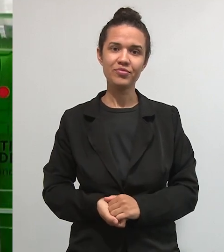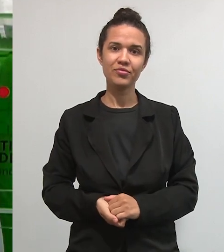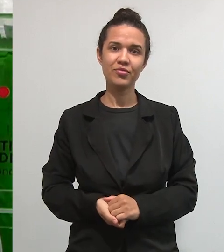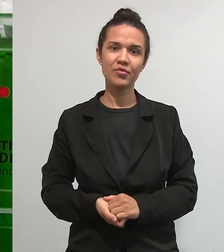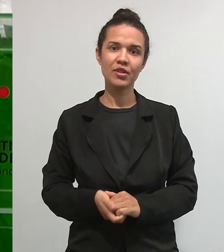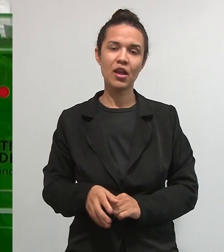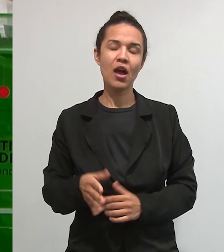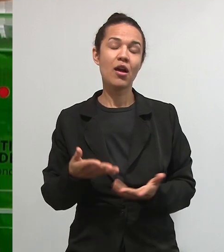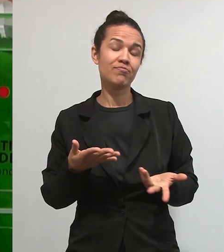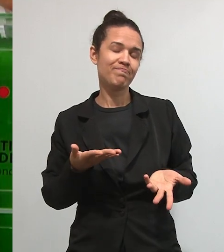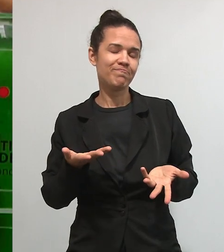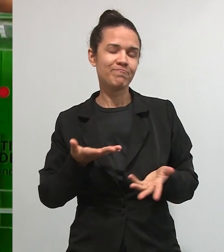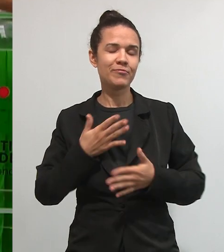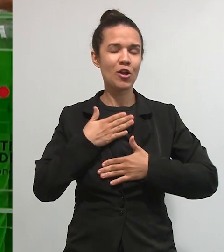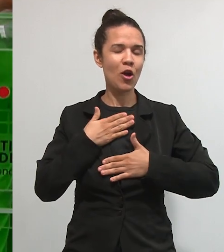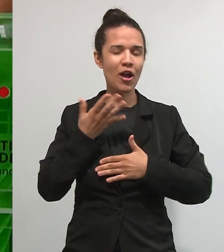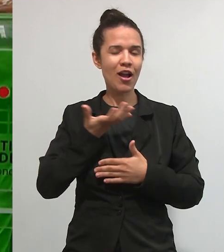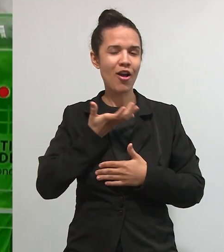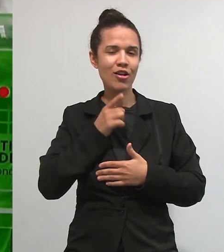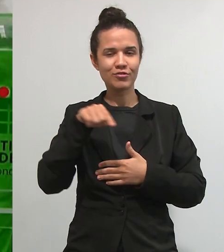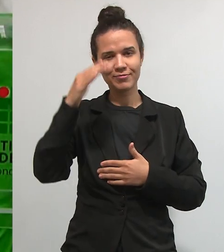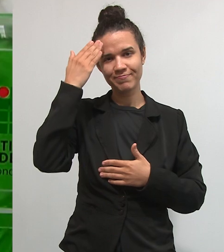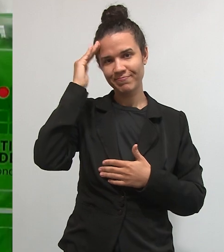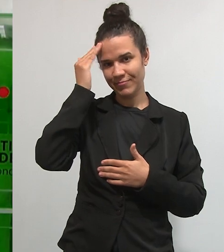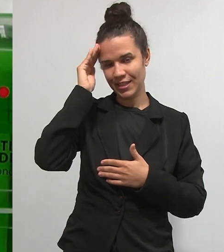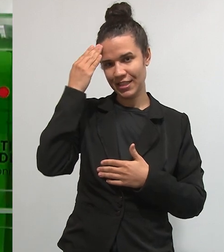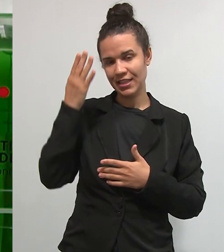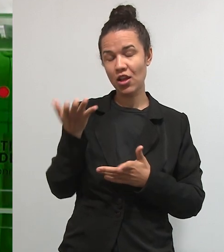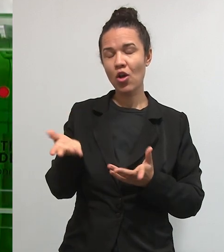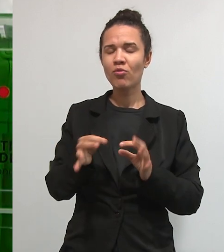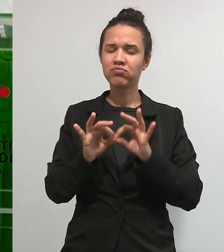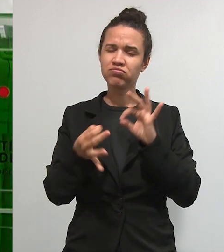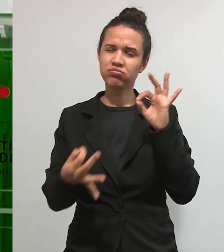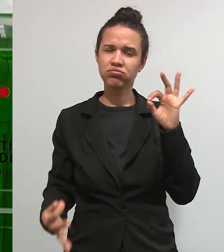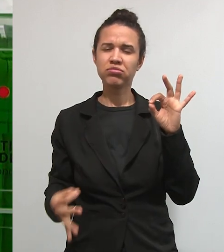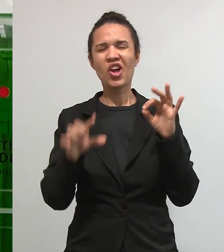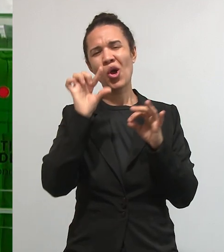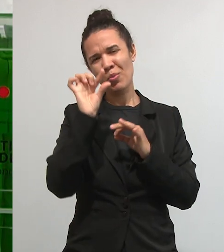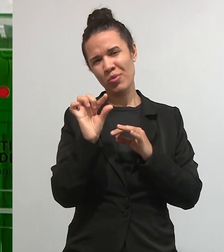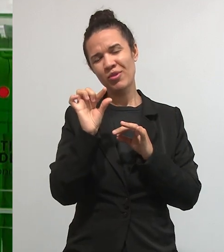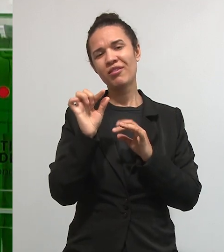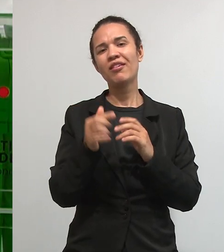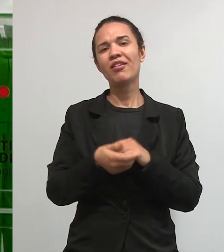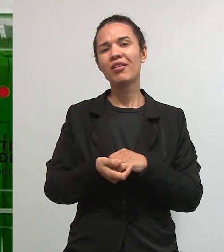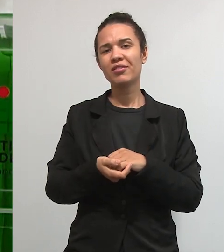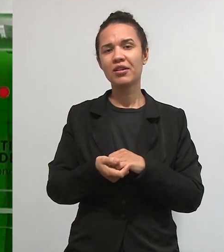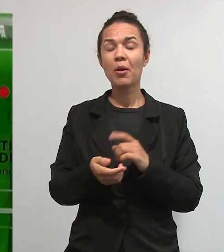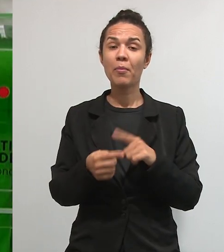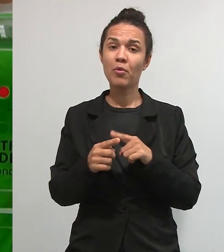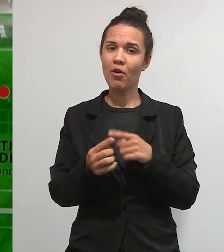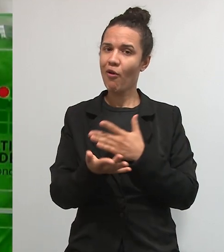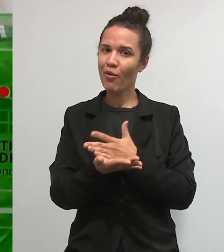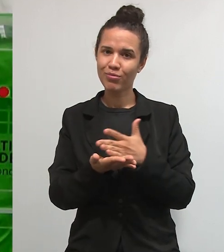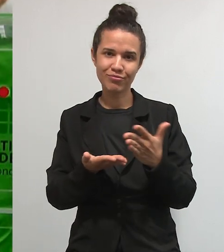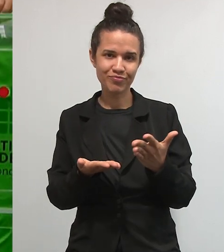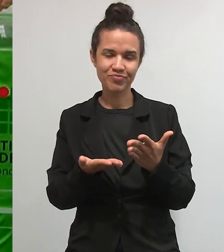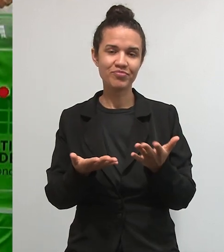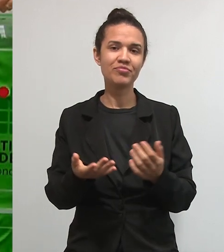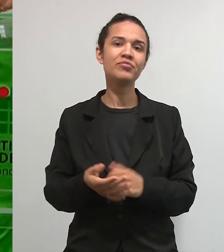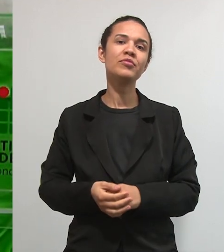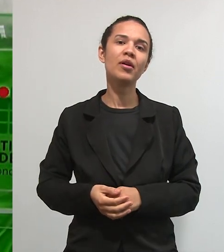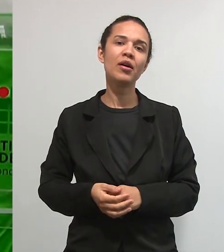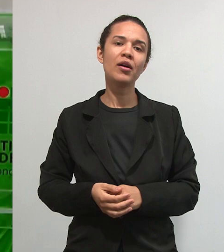né? Espero que vocês tenham entendido. Essa aula foi um pouquinho mais longa, porque ela era